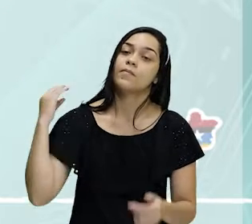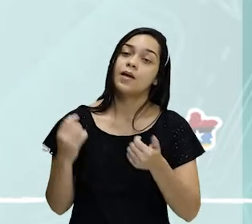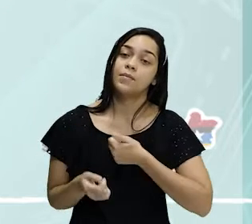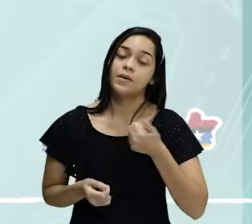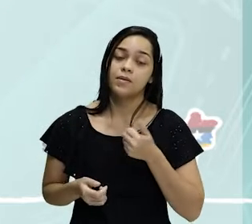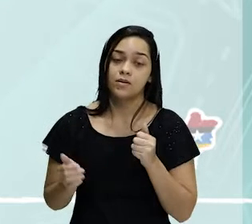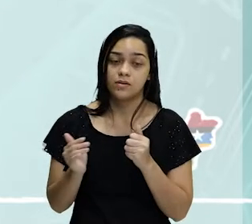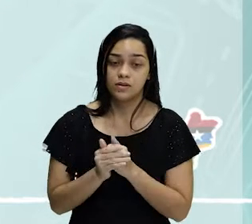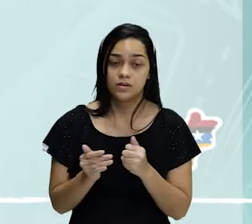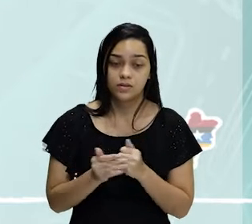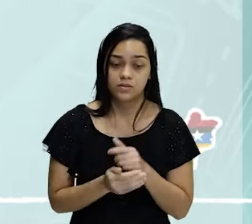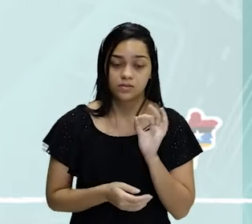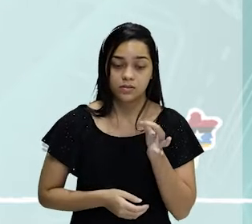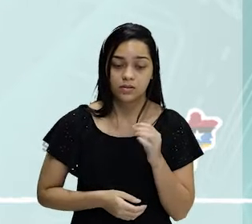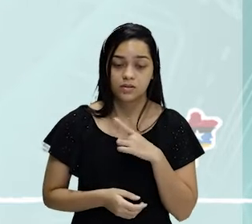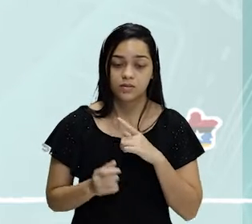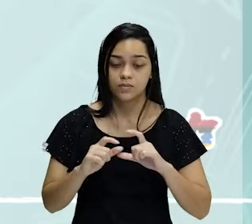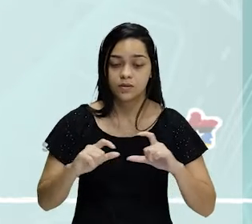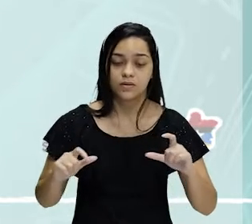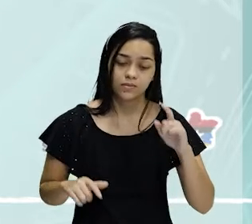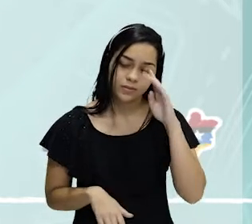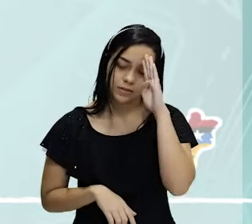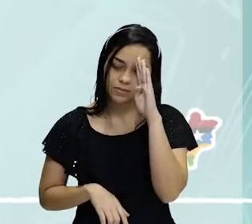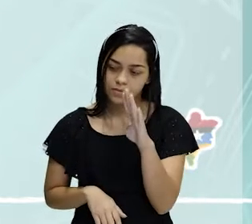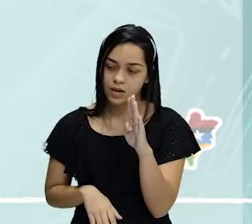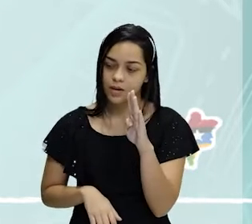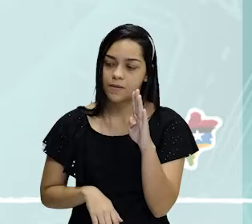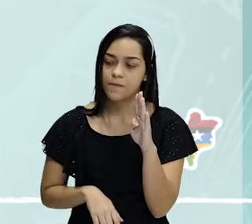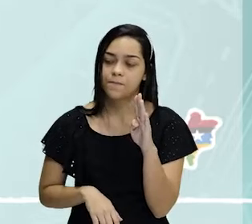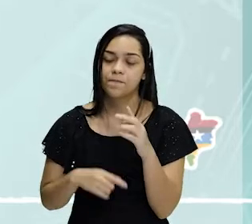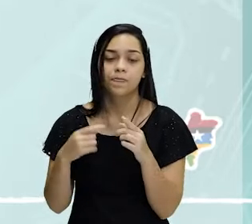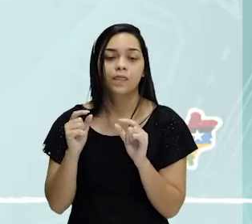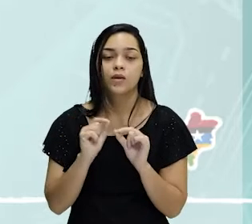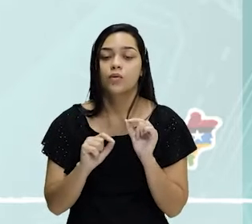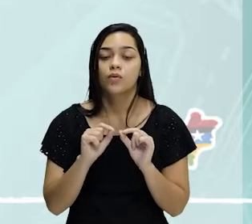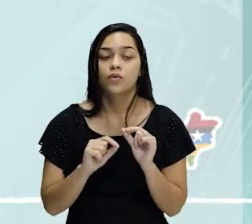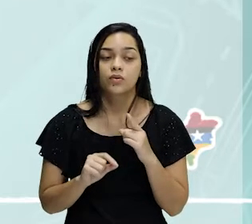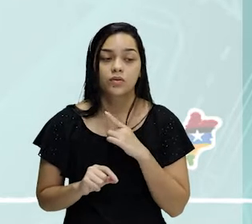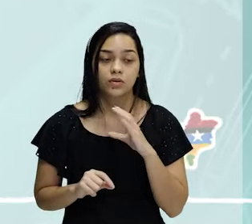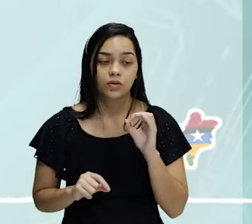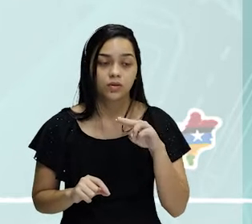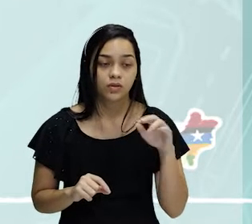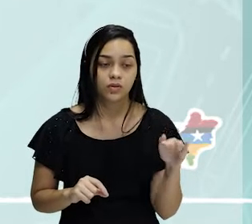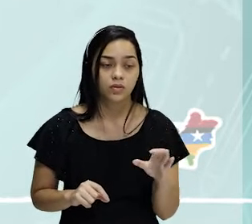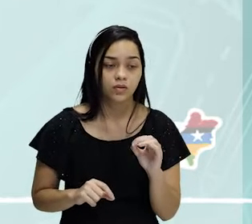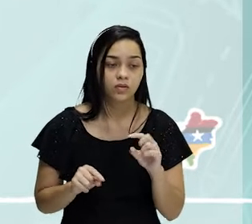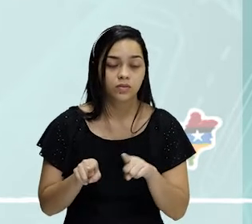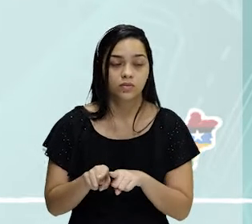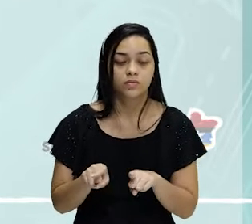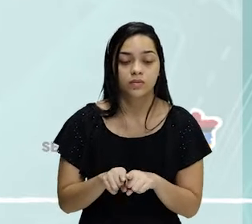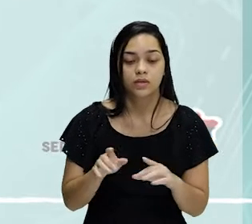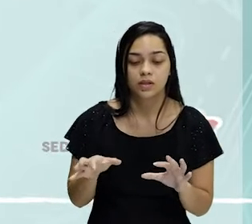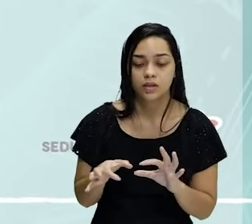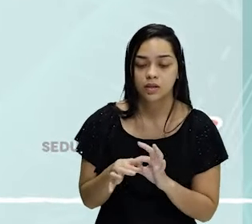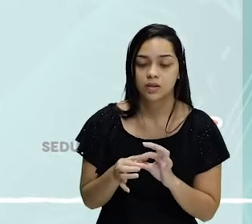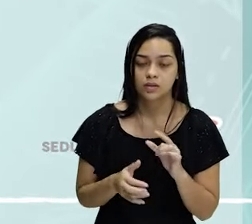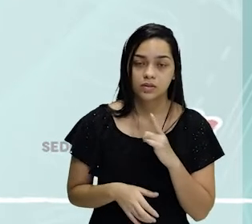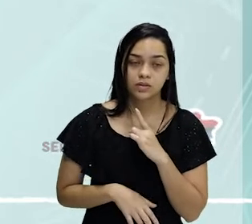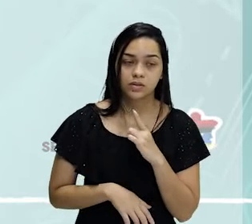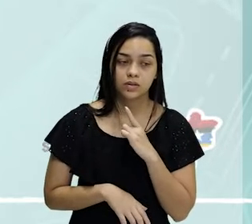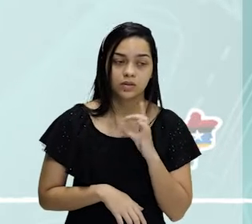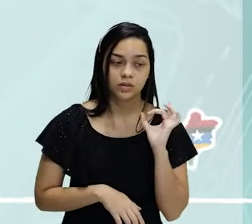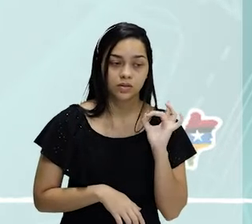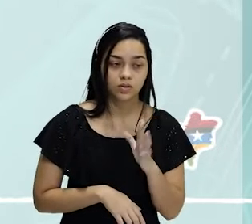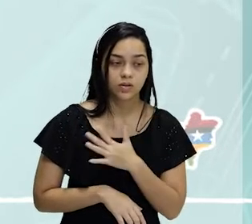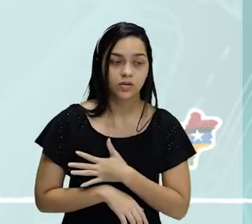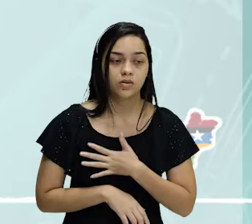primeira oração, tá? É uma oração principal. O que é uma conjunção que está ligando